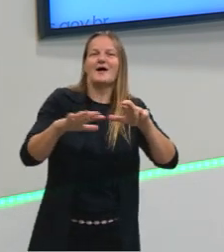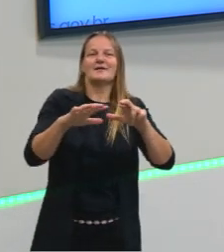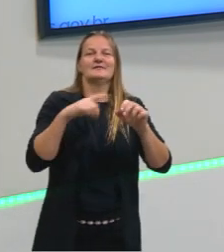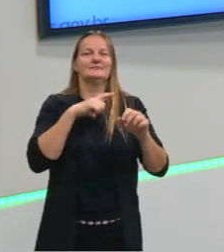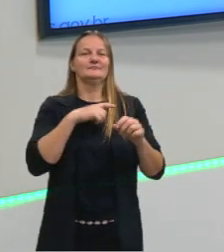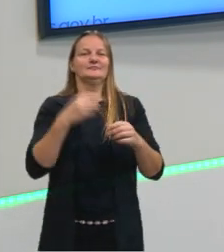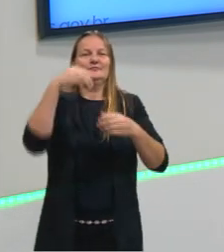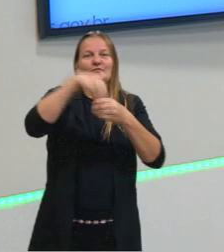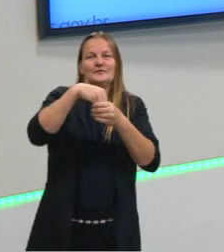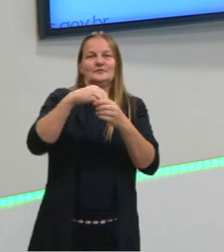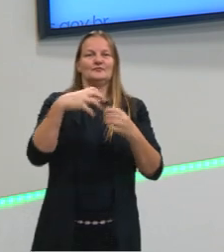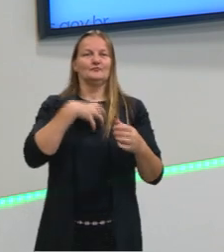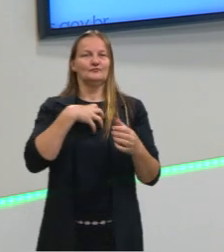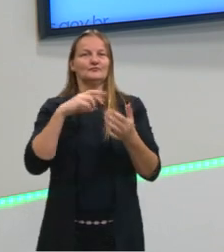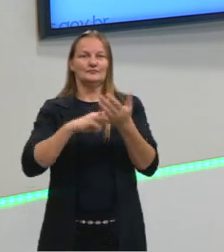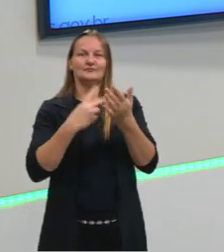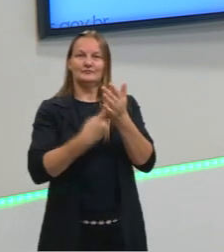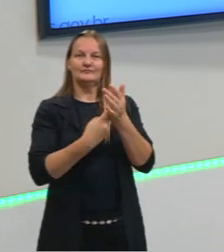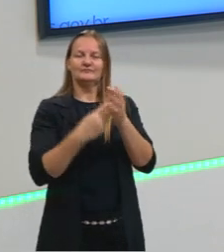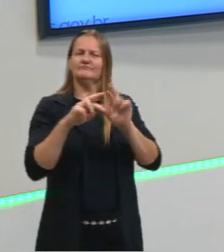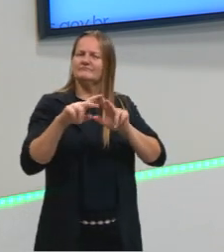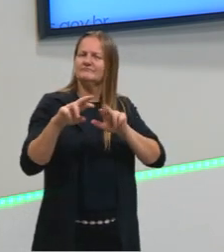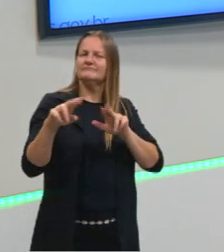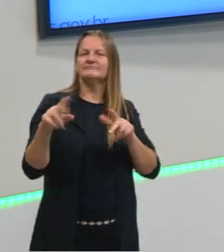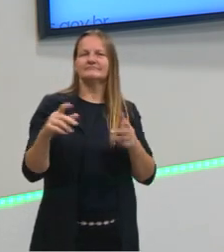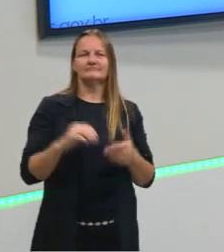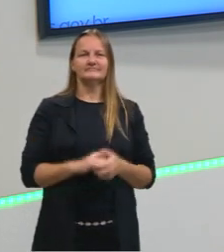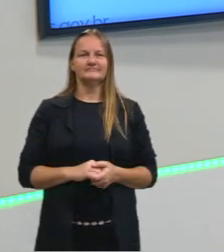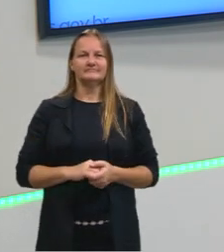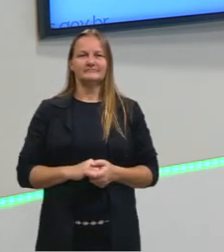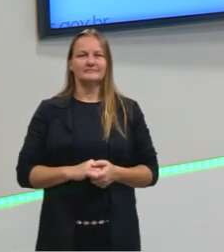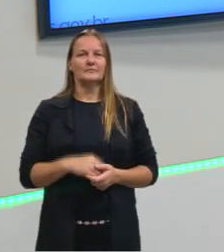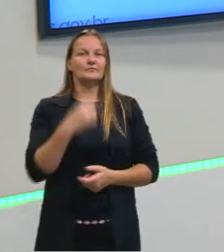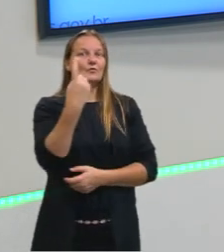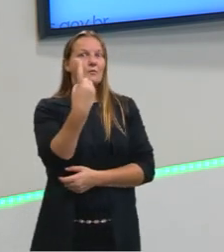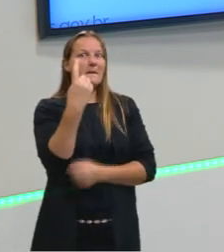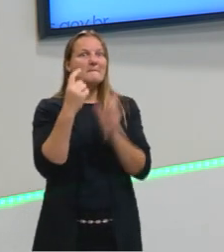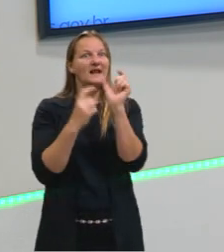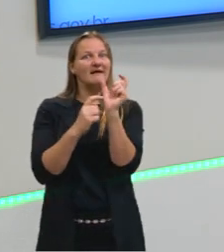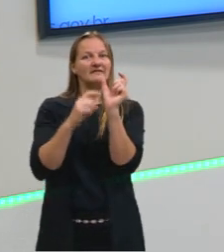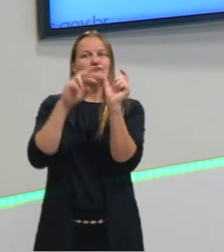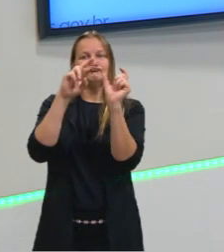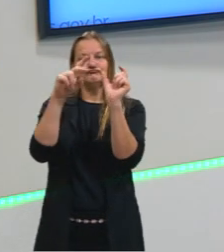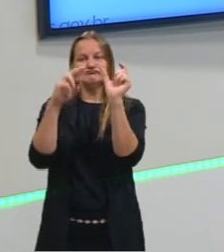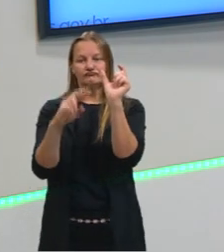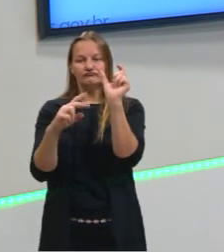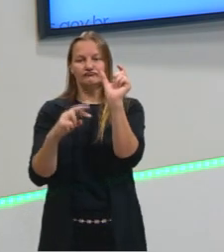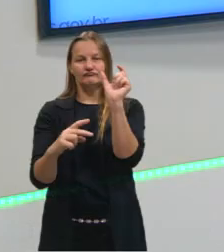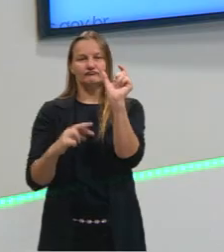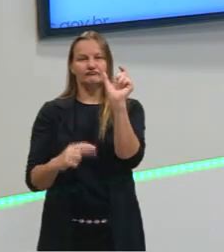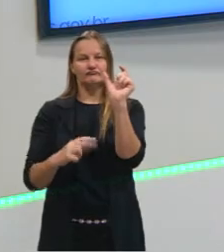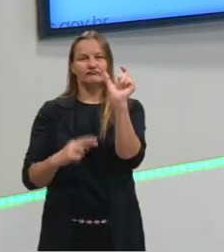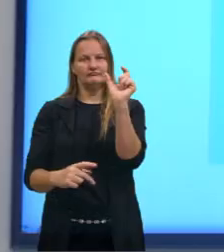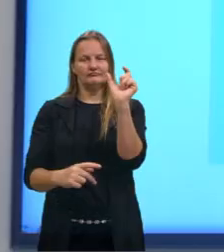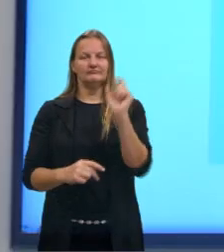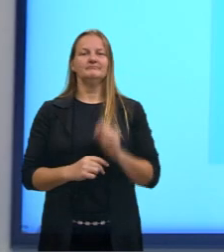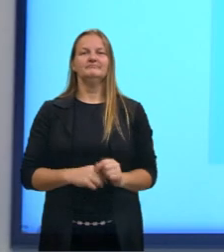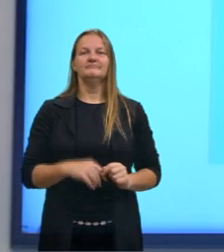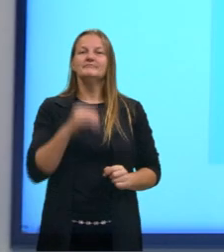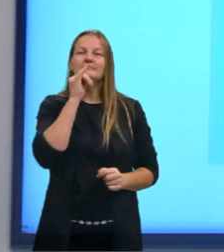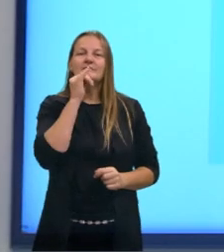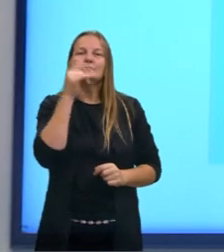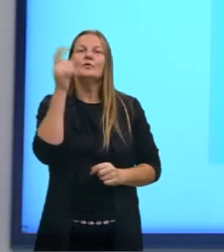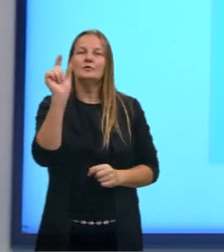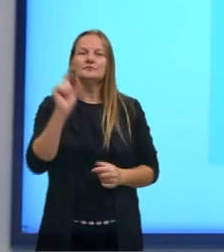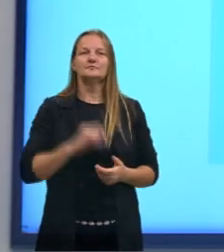analisar os vários significados que a gente vai ter para uma mesma palavra há outros exemplos